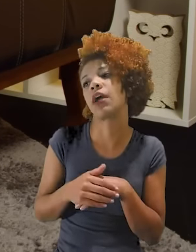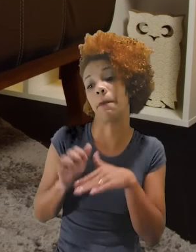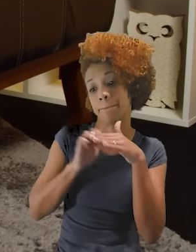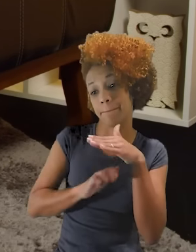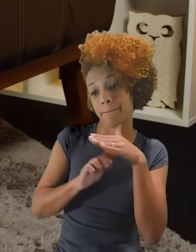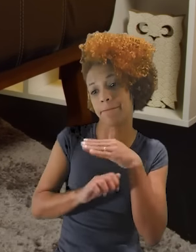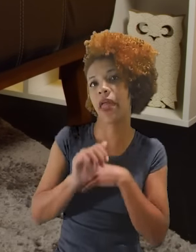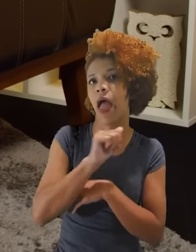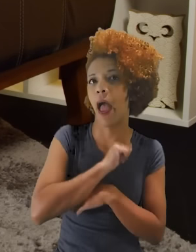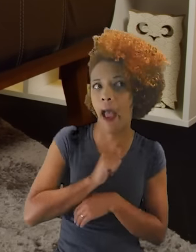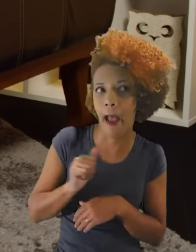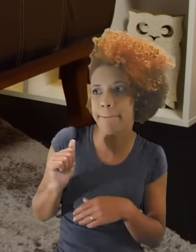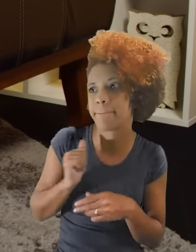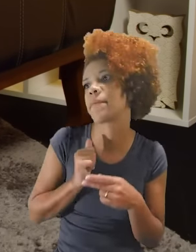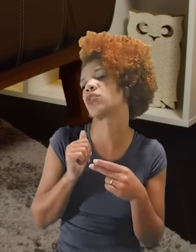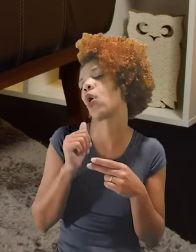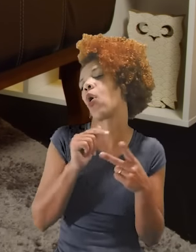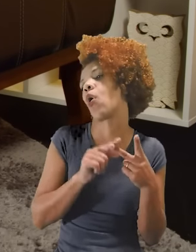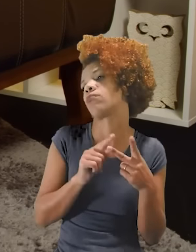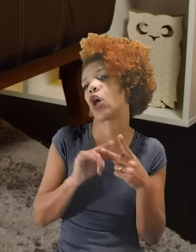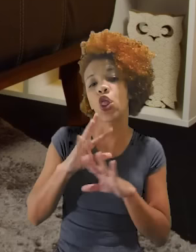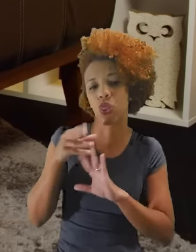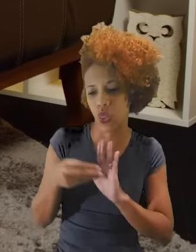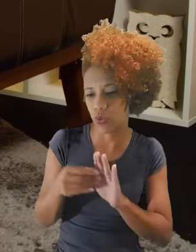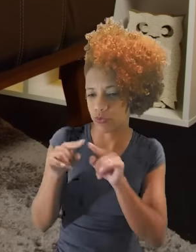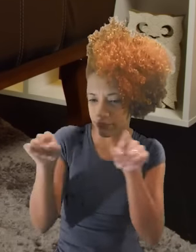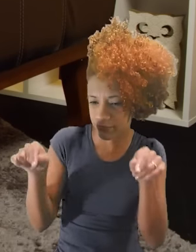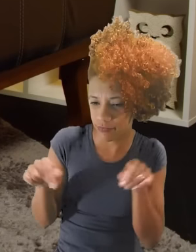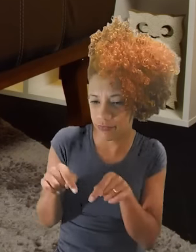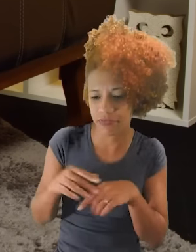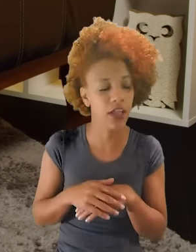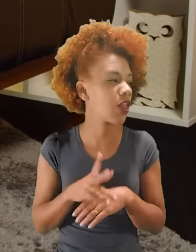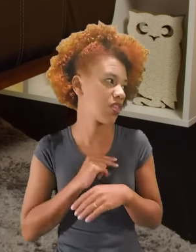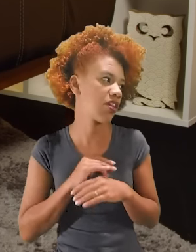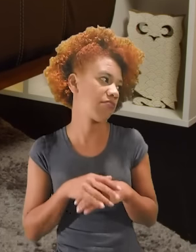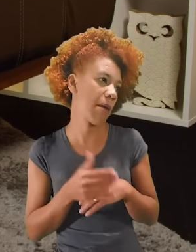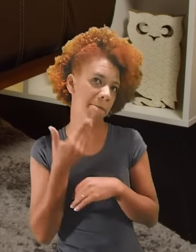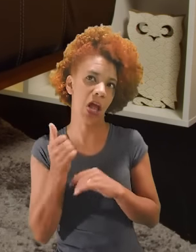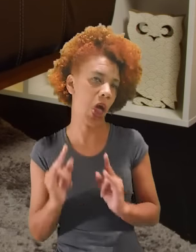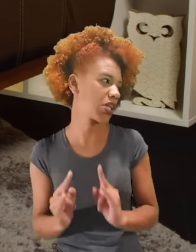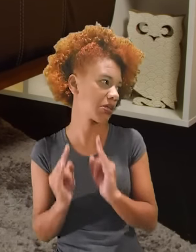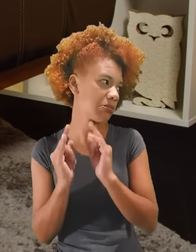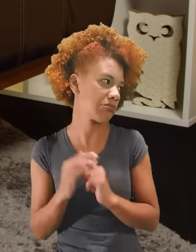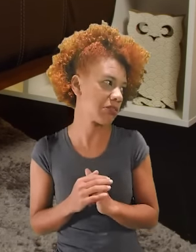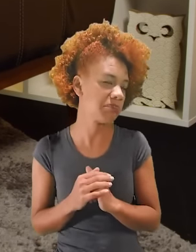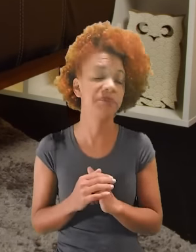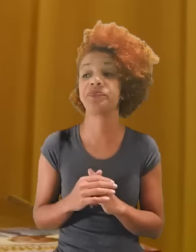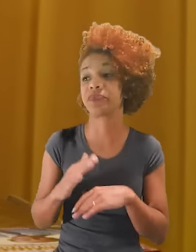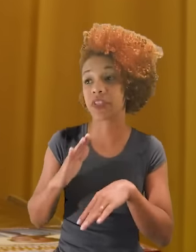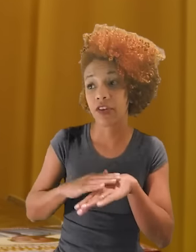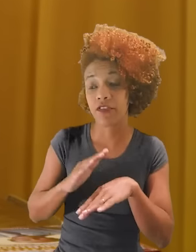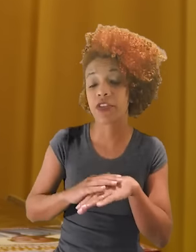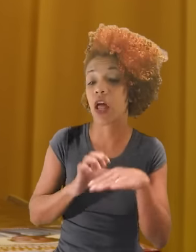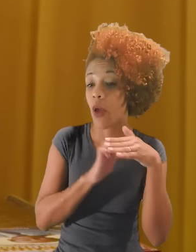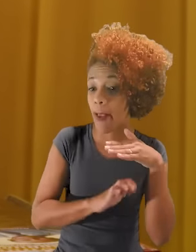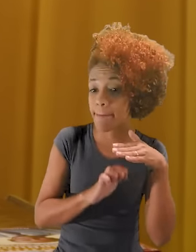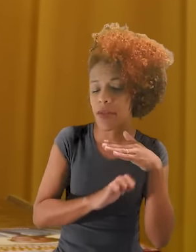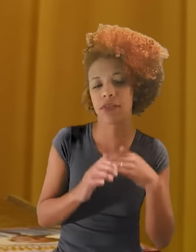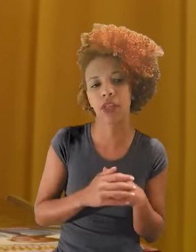grande empresa, né? Amazon, tudo feito em garagem. Essa é mais uma feita na garagem. Não dá pra ter apartamento. Exatamente. Aí eles fizeram isso aí, cara, fizeram essa